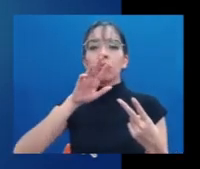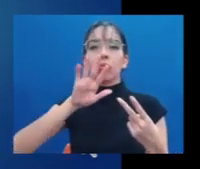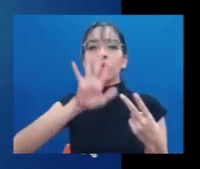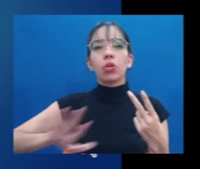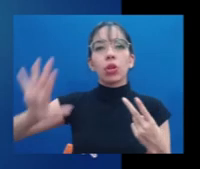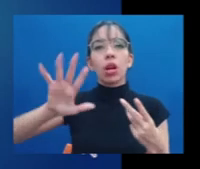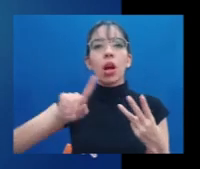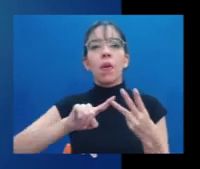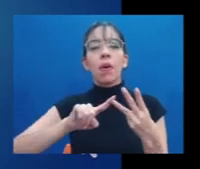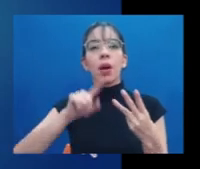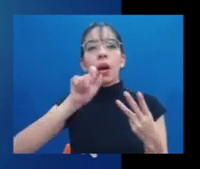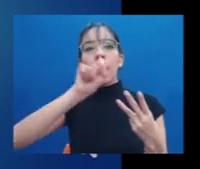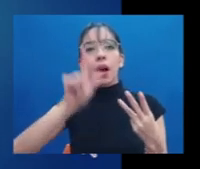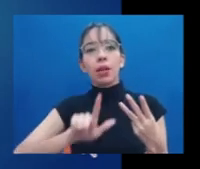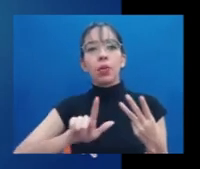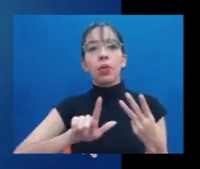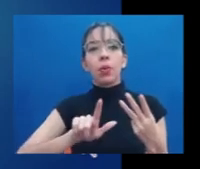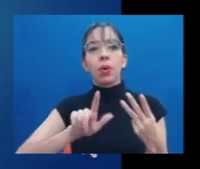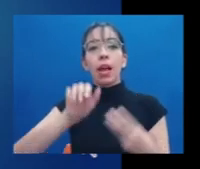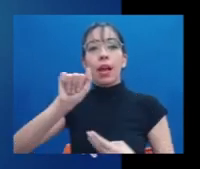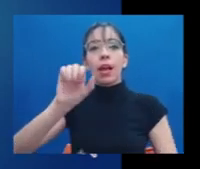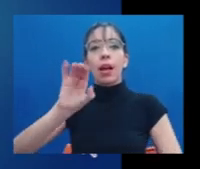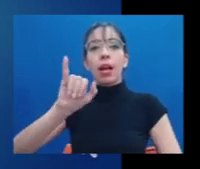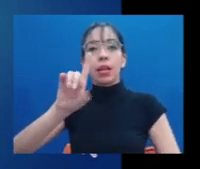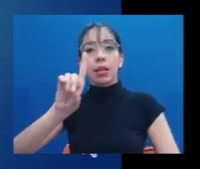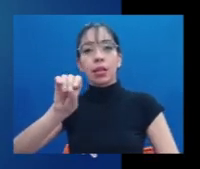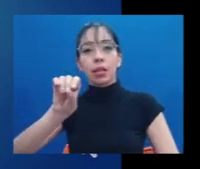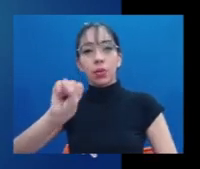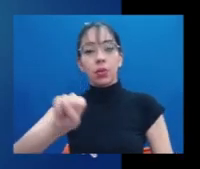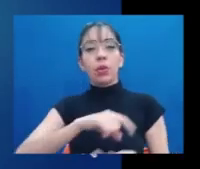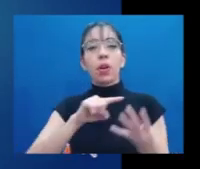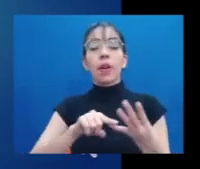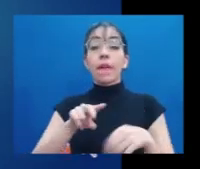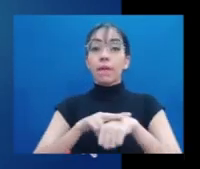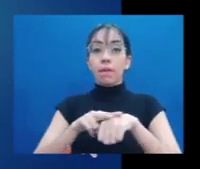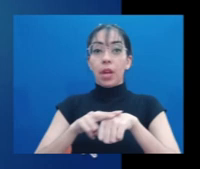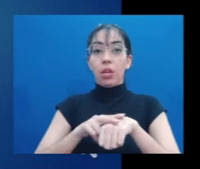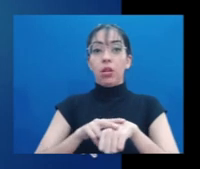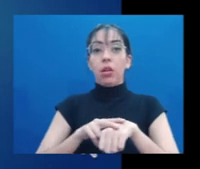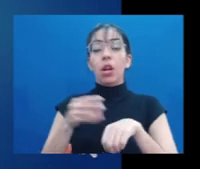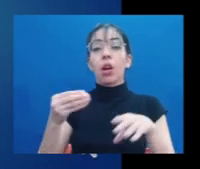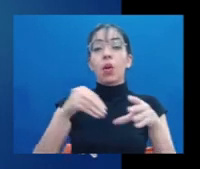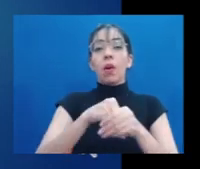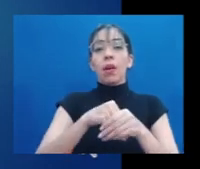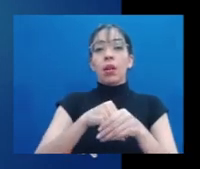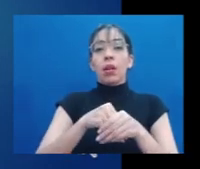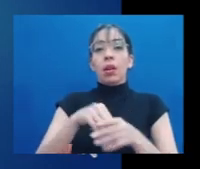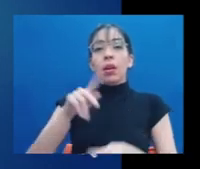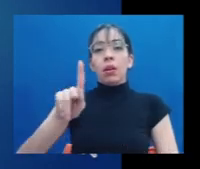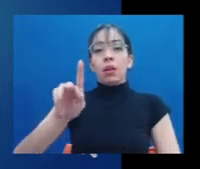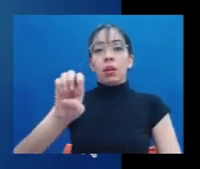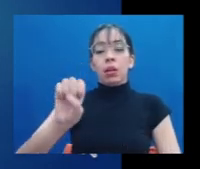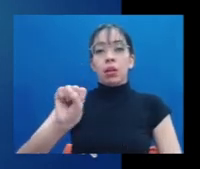armários corta-fogo, eles têm cores diferentes, então a cor do armário, no que está no slide anterior, na imagem vocês viram que ele é vermelha, que ele é um padrão aí